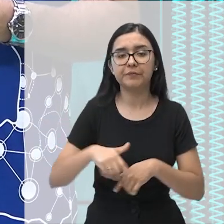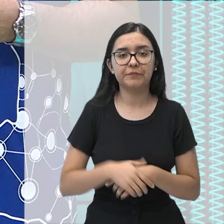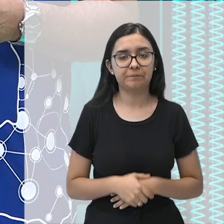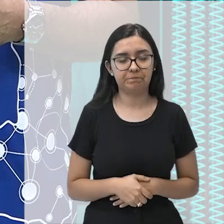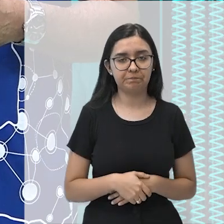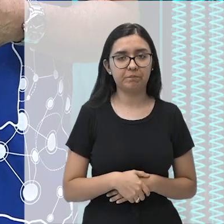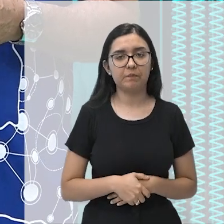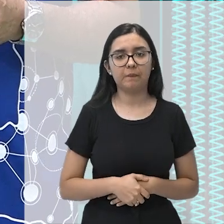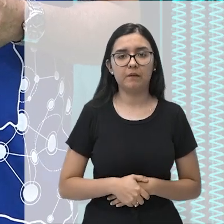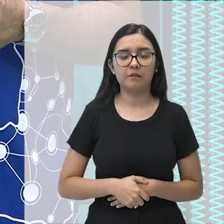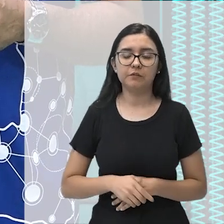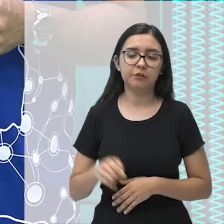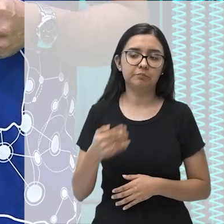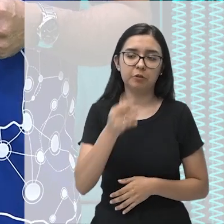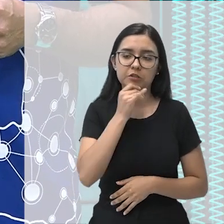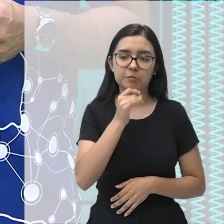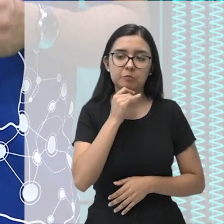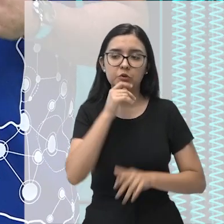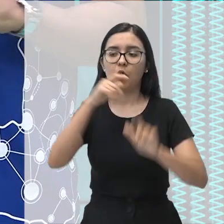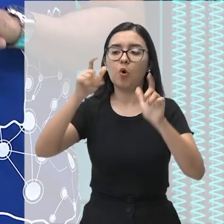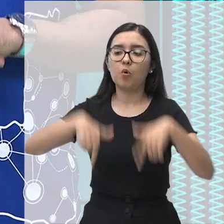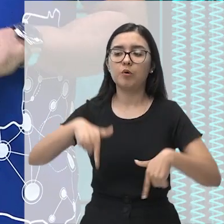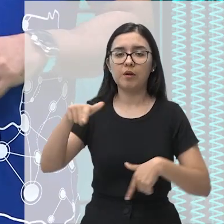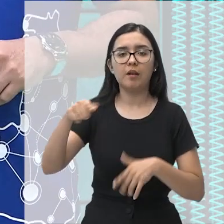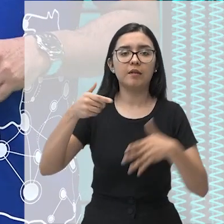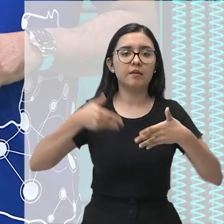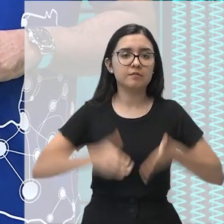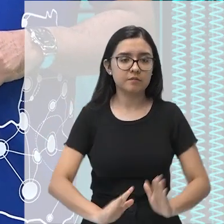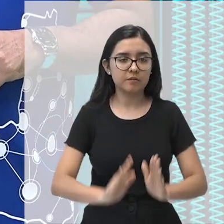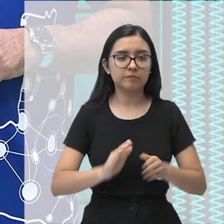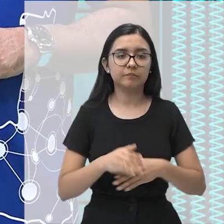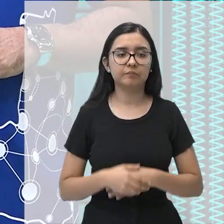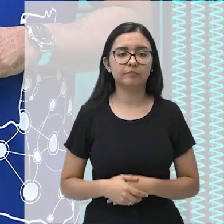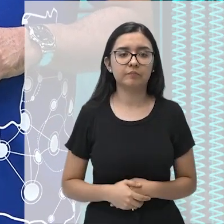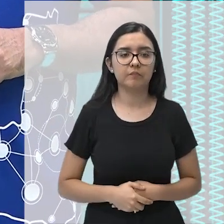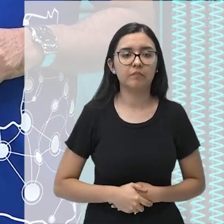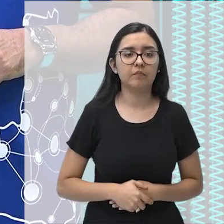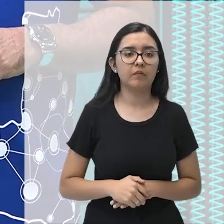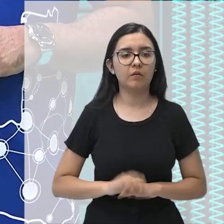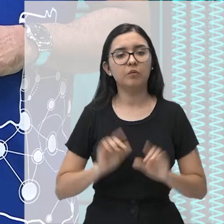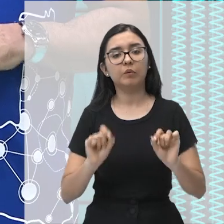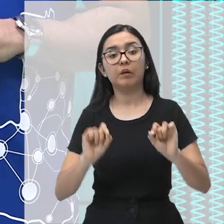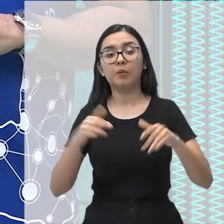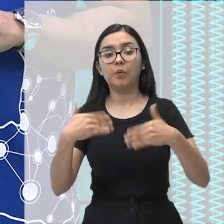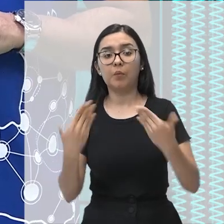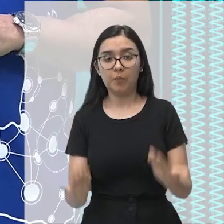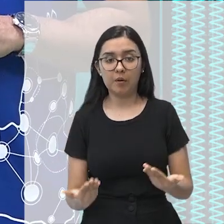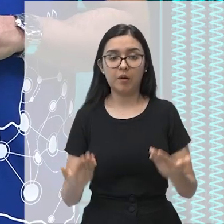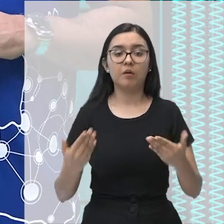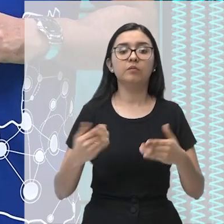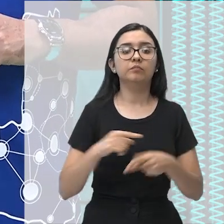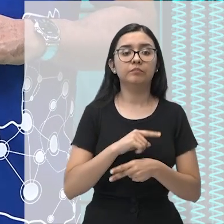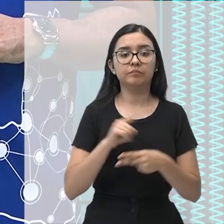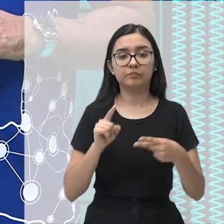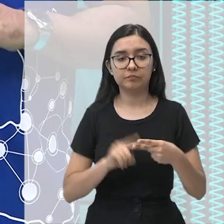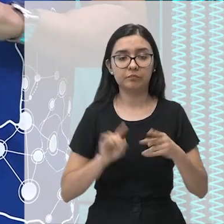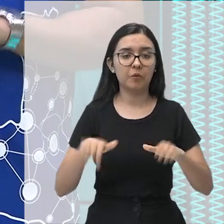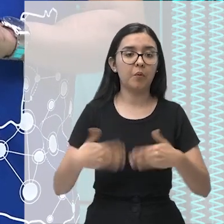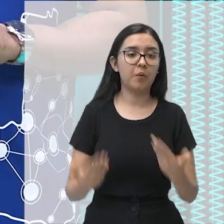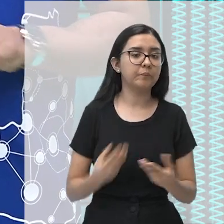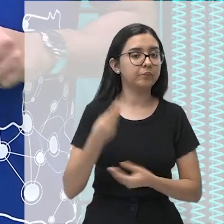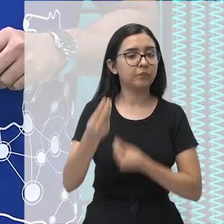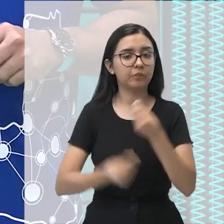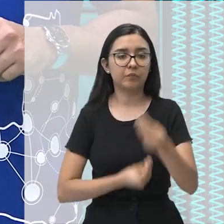de onde determinada pessoa é. Tá? Where é onde. Então, what, o que, o qual, when, quando, aí